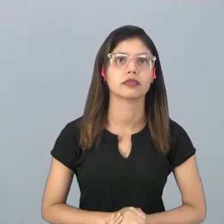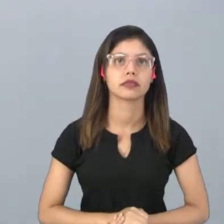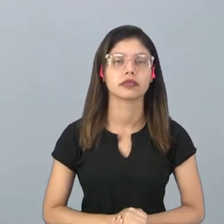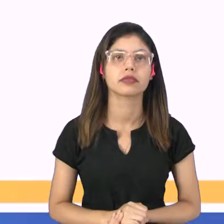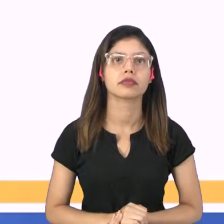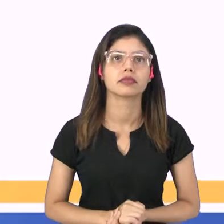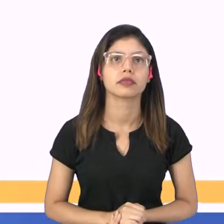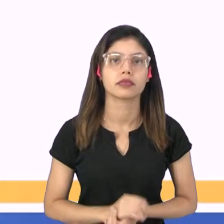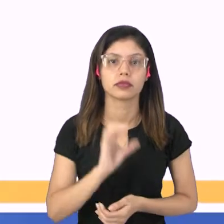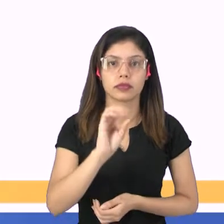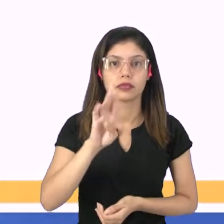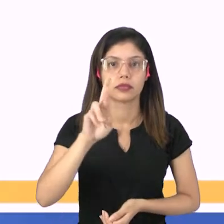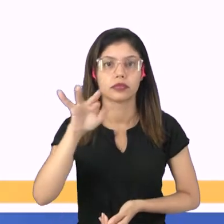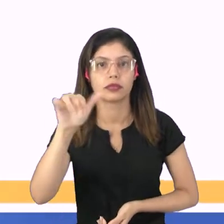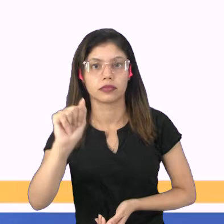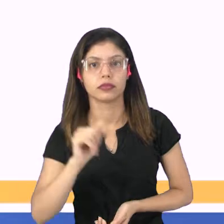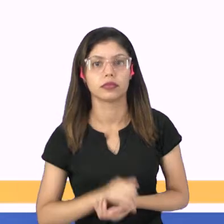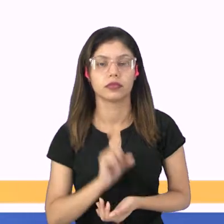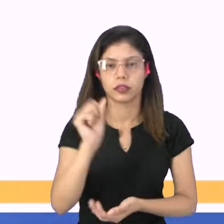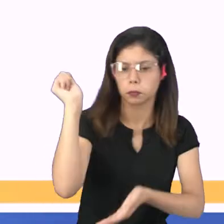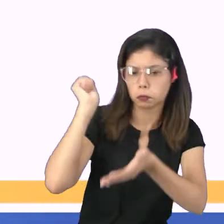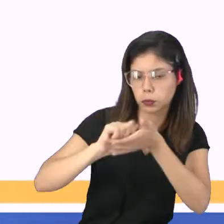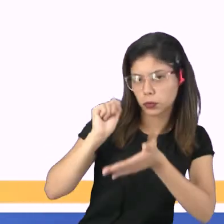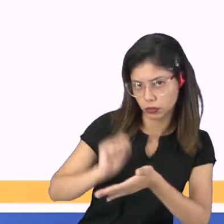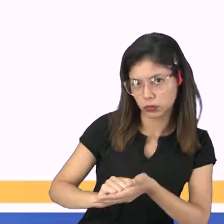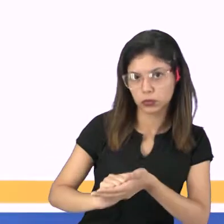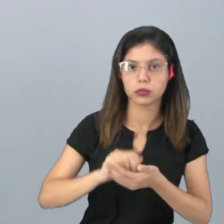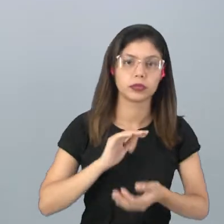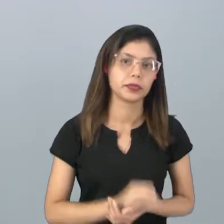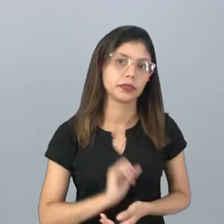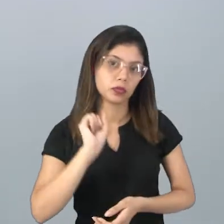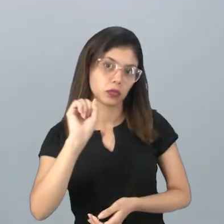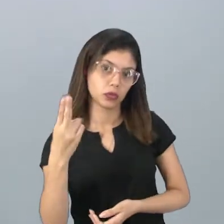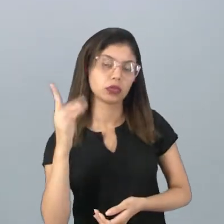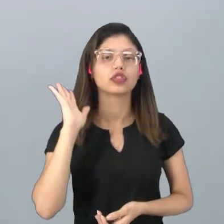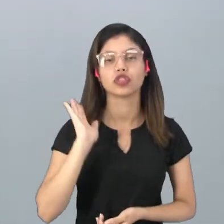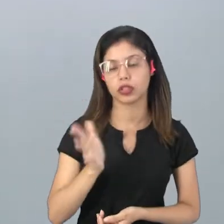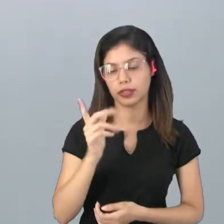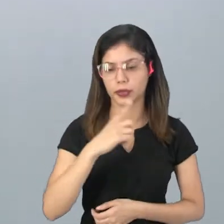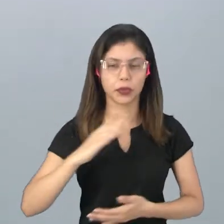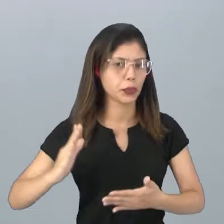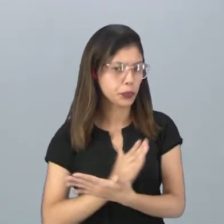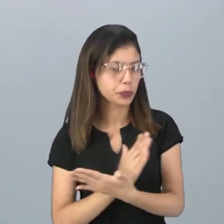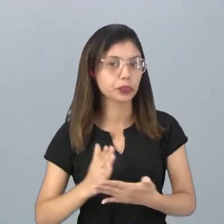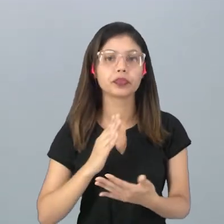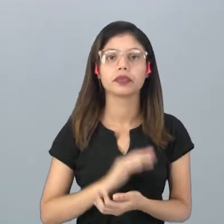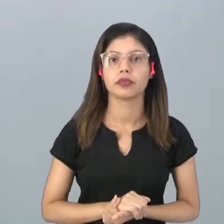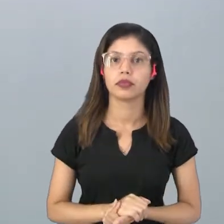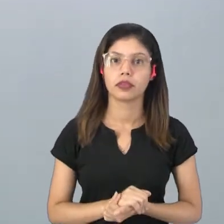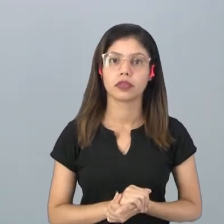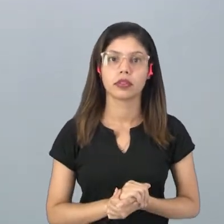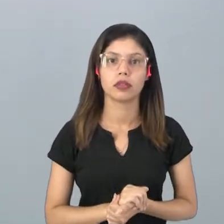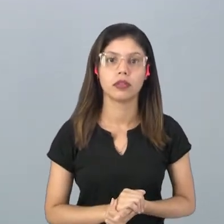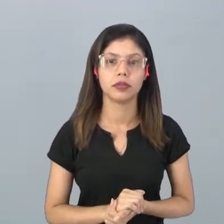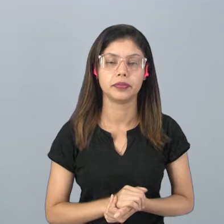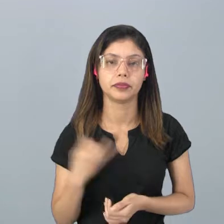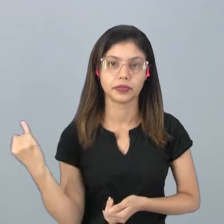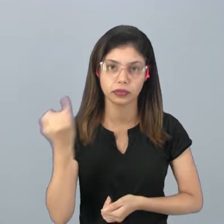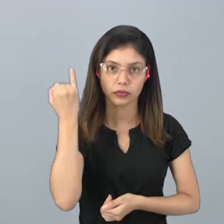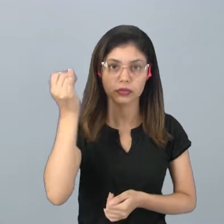também. Outro exemplo, obras. Se é um escritor, alguma pessoa que já produziu algum tipo